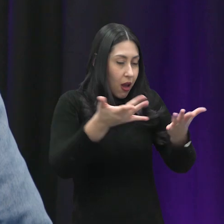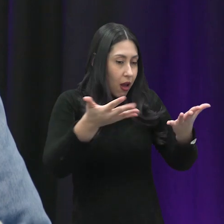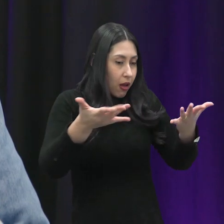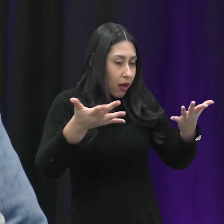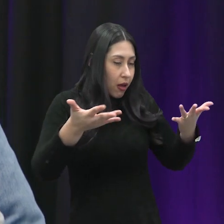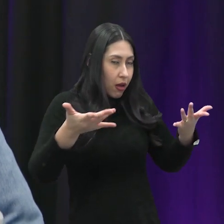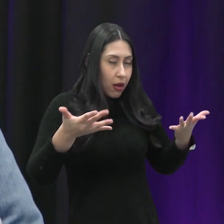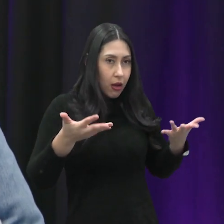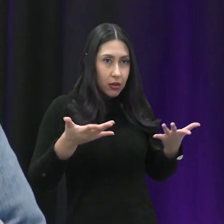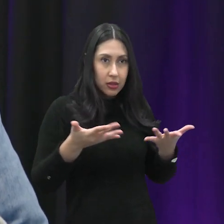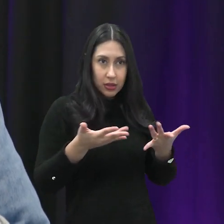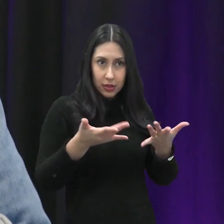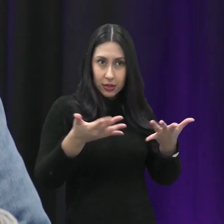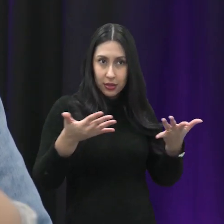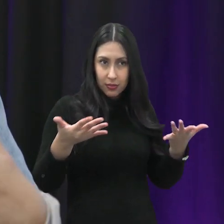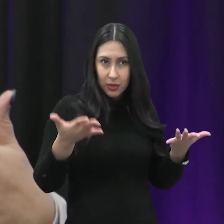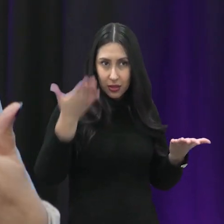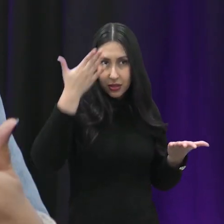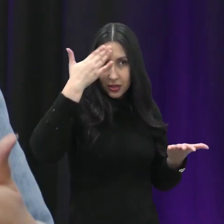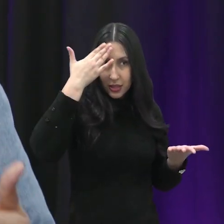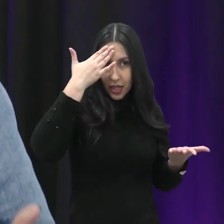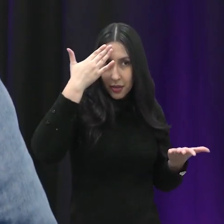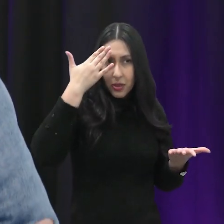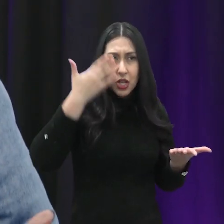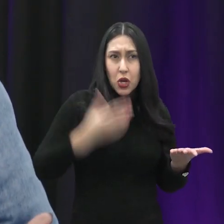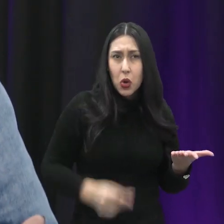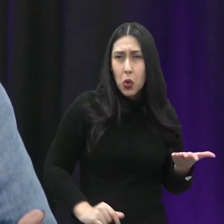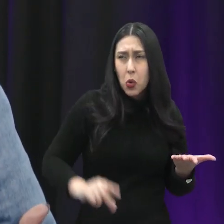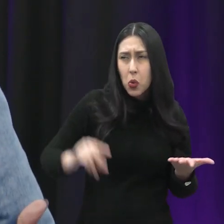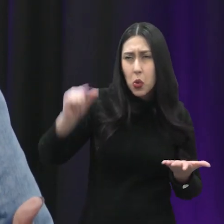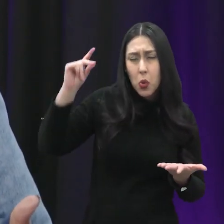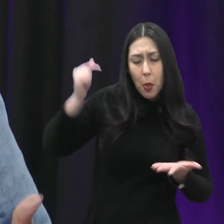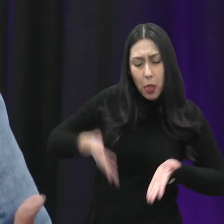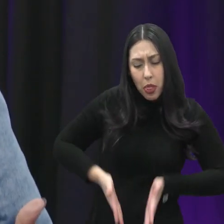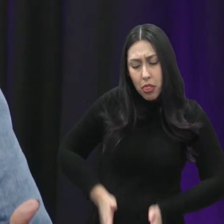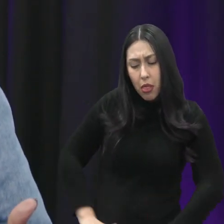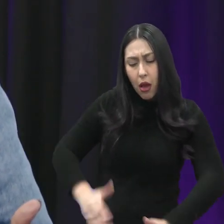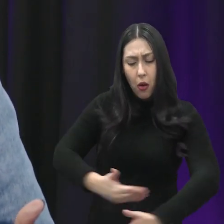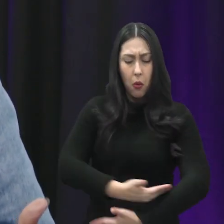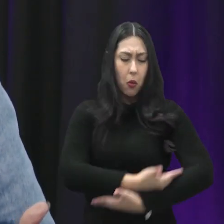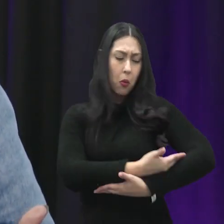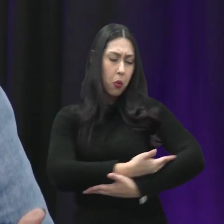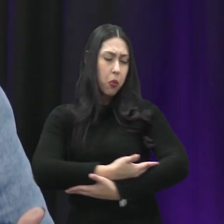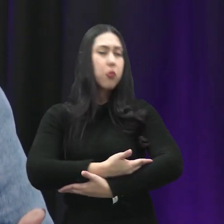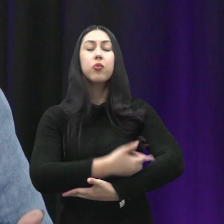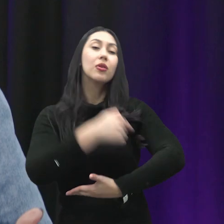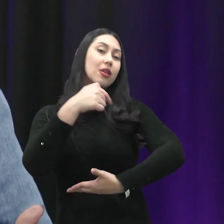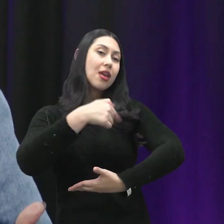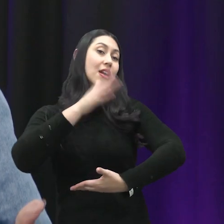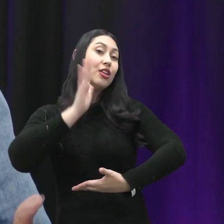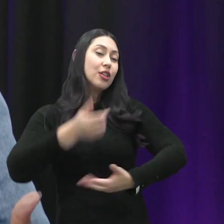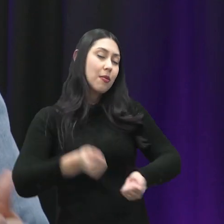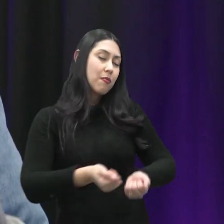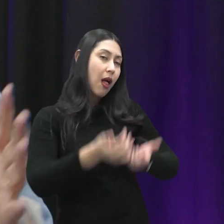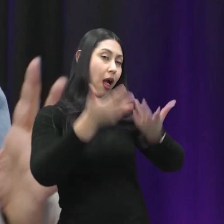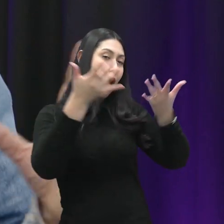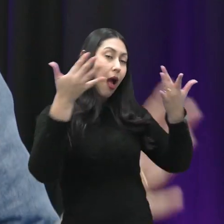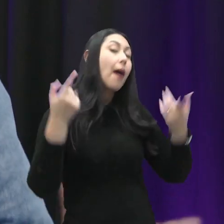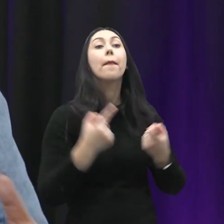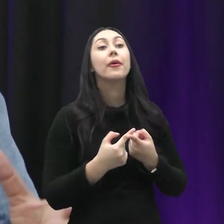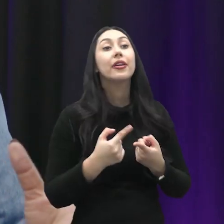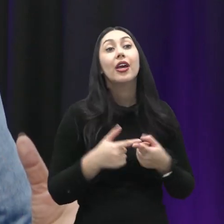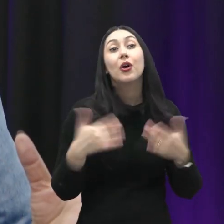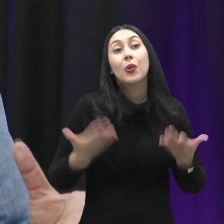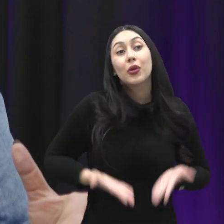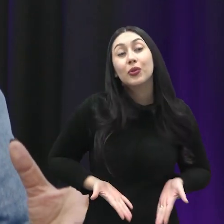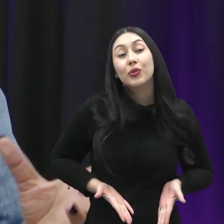narcisismo, eu acho que é essa a palavra, né? Que a gente tem desde criança, desde bebê, a gente rompe com isso numa certa idade, né? Antes a